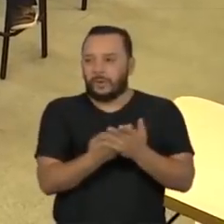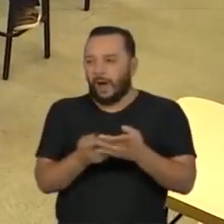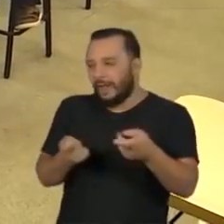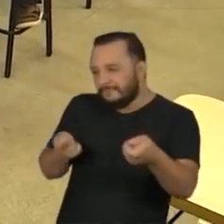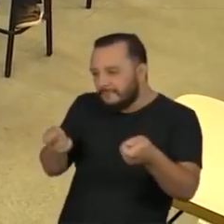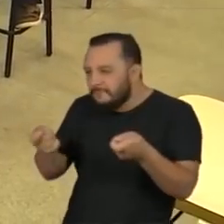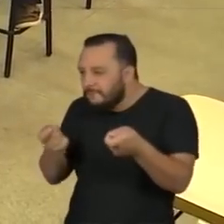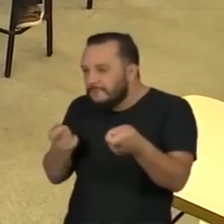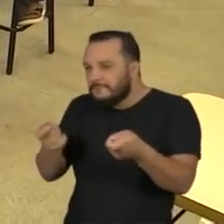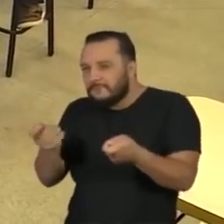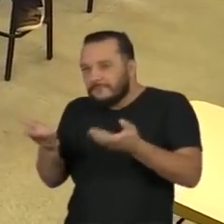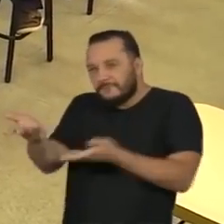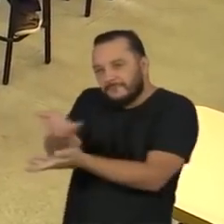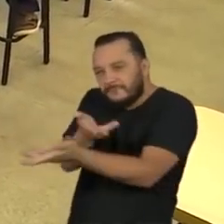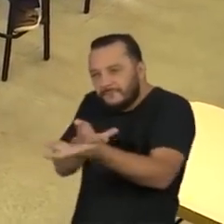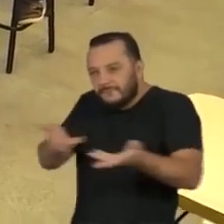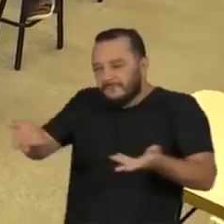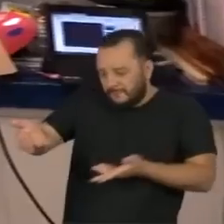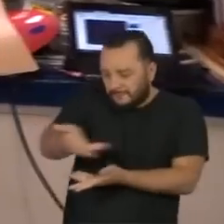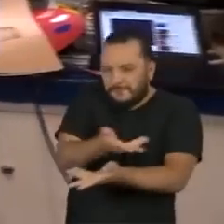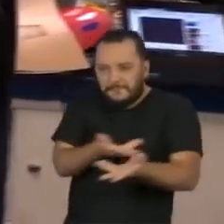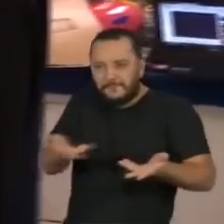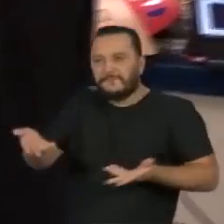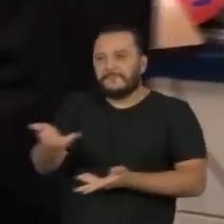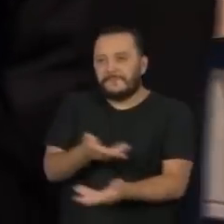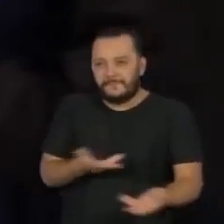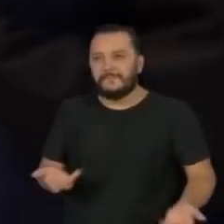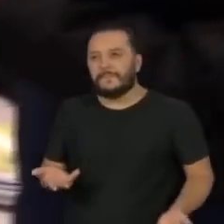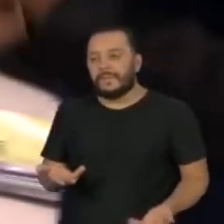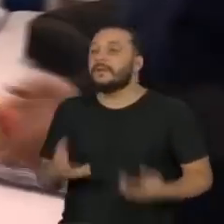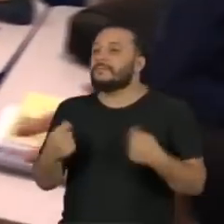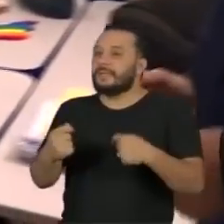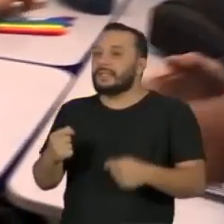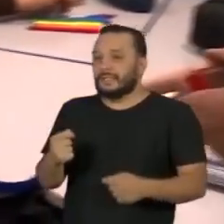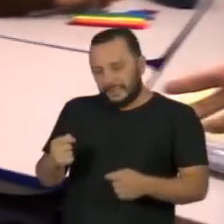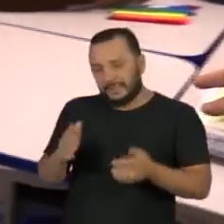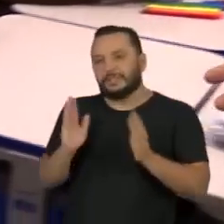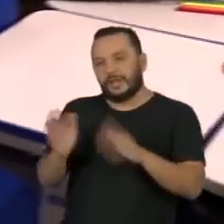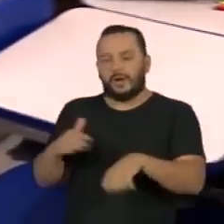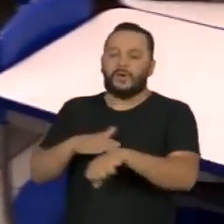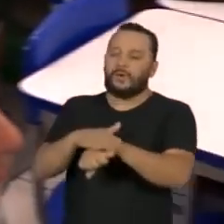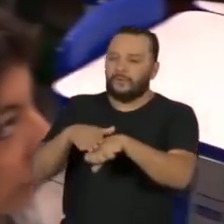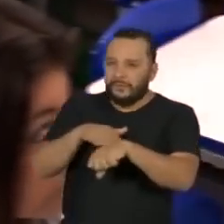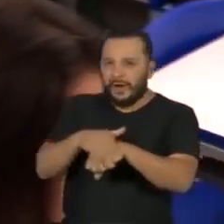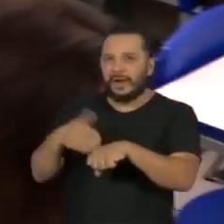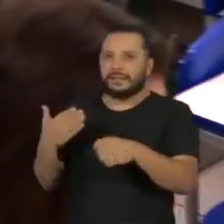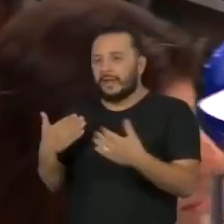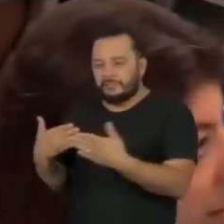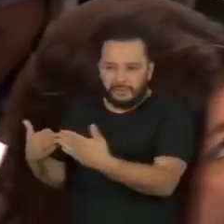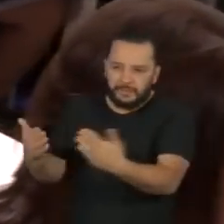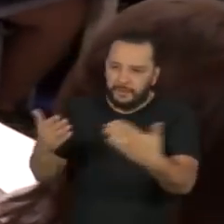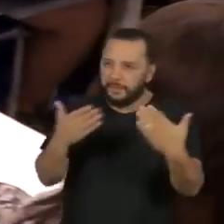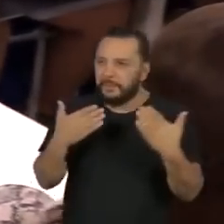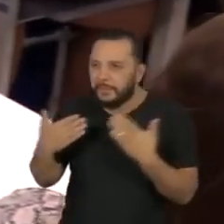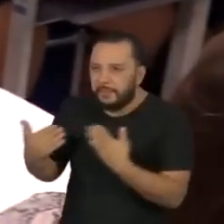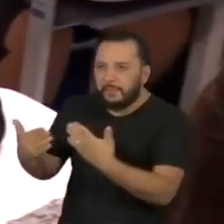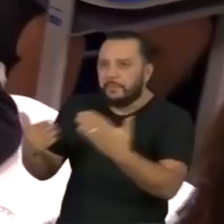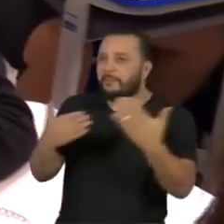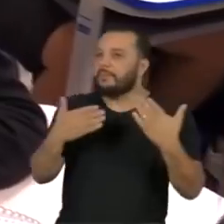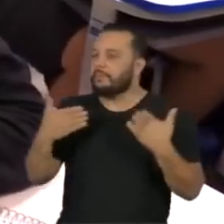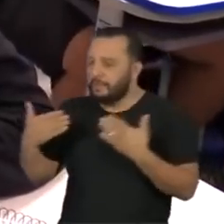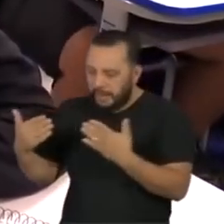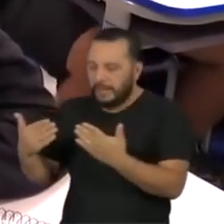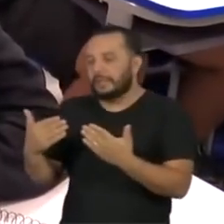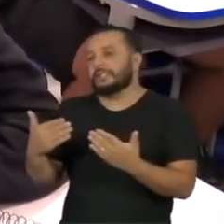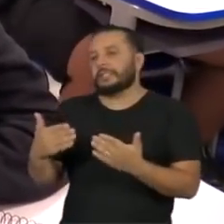conseguimos trazer um relacionamento ali entre os 3, uma conversa, um diálogo entre esses 3, com